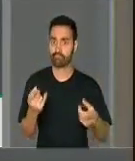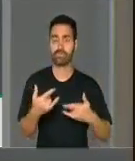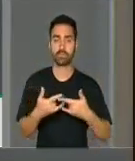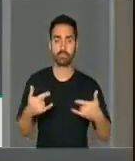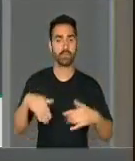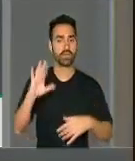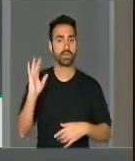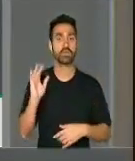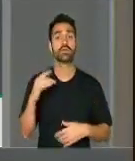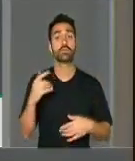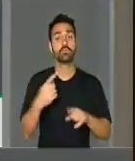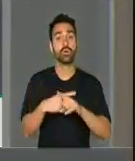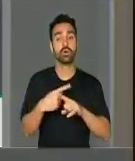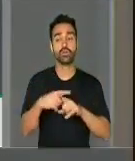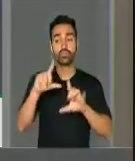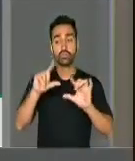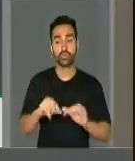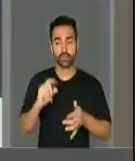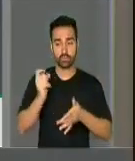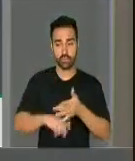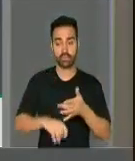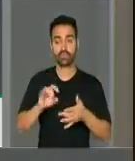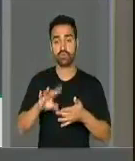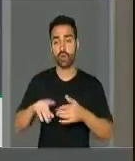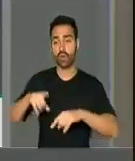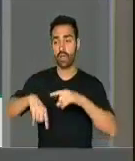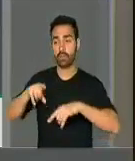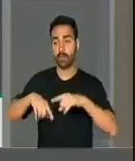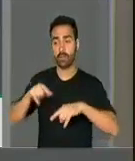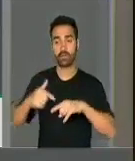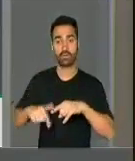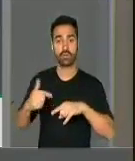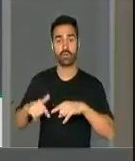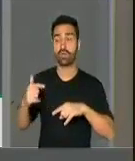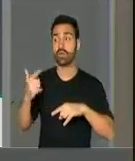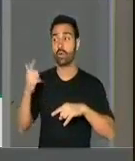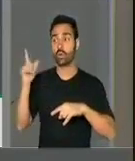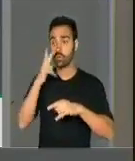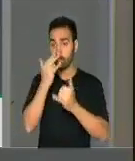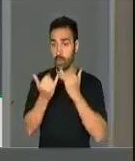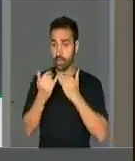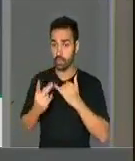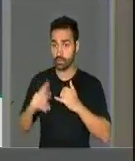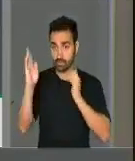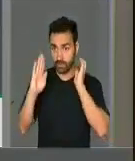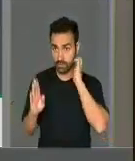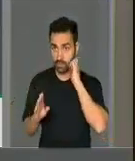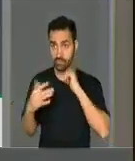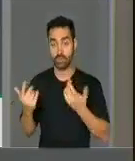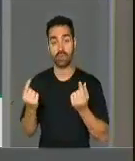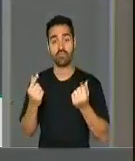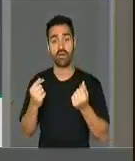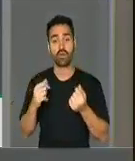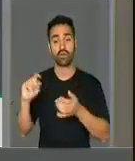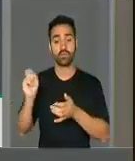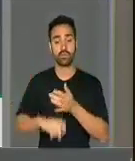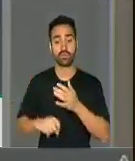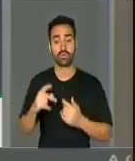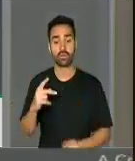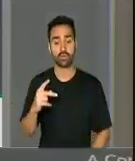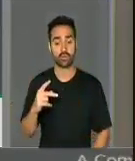que a desoneração tributária é aplicável apenas para equipamentos que não têm similar no Brasil. E o custo tributário anual dessa